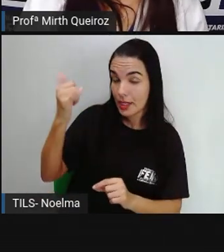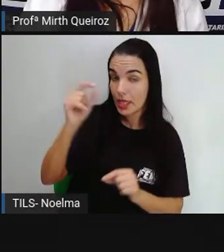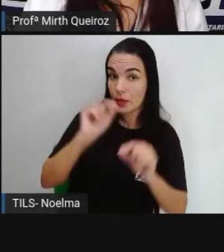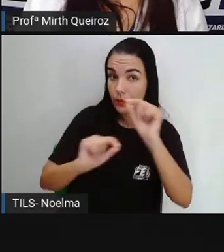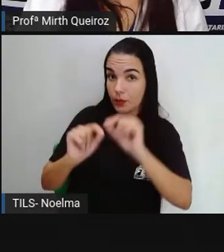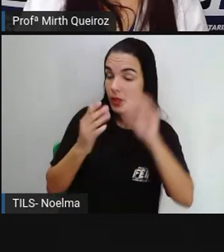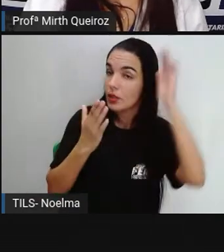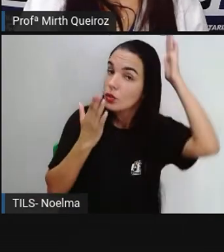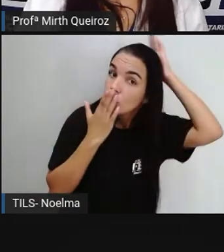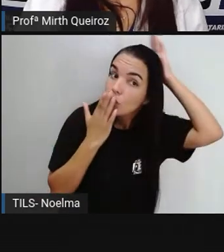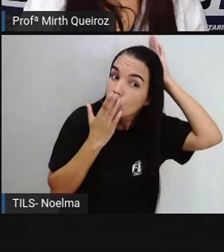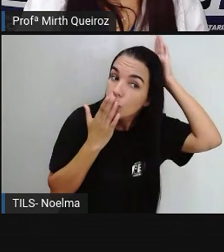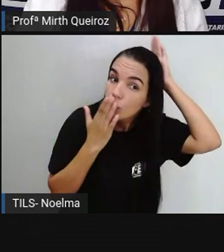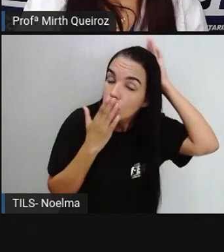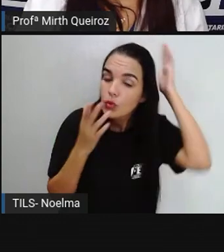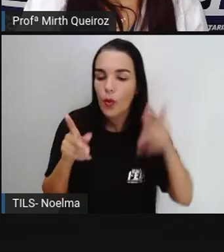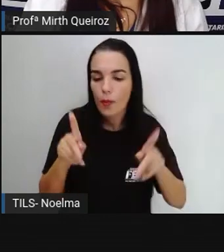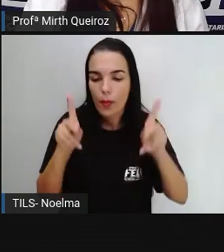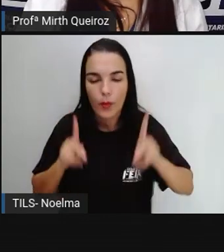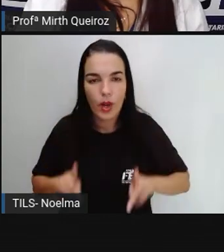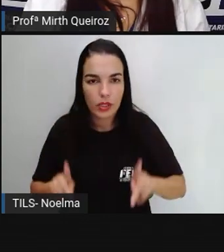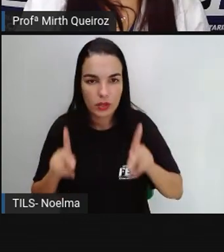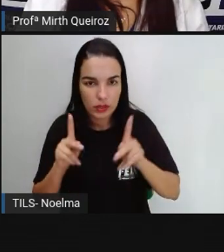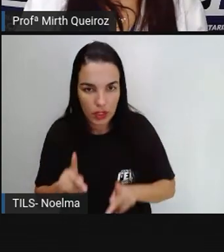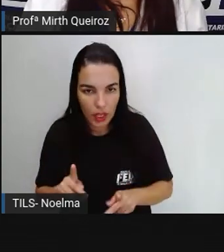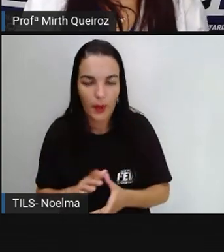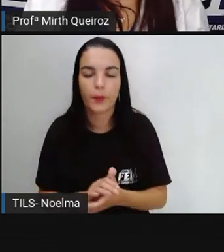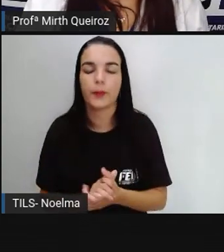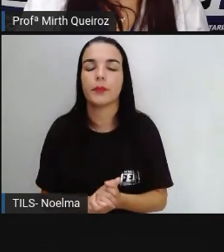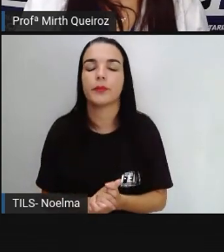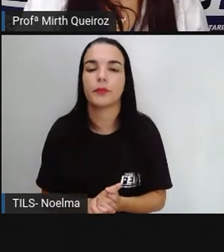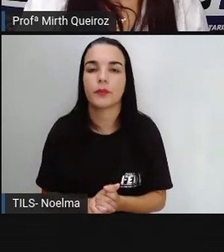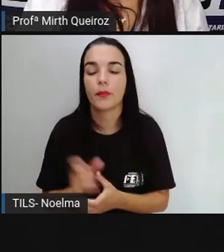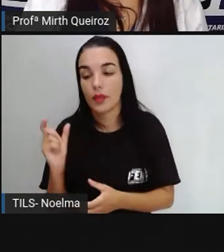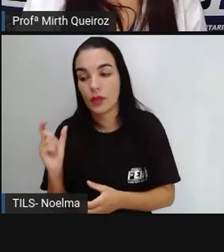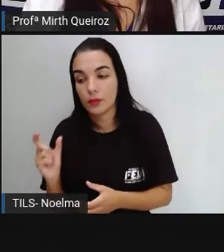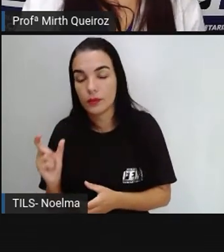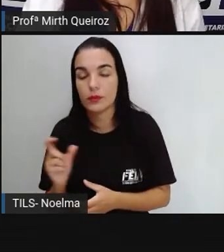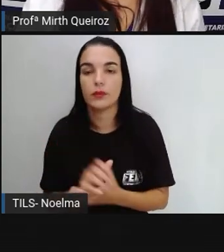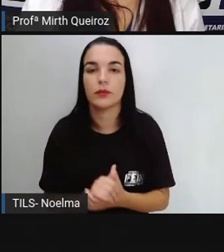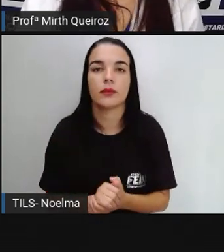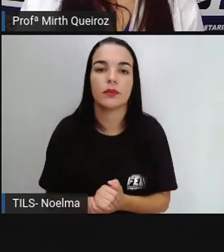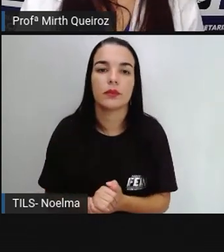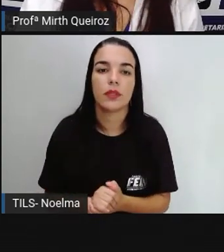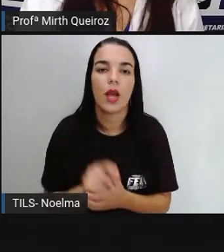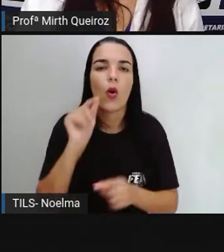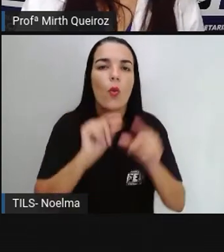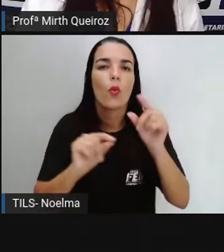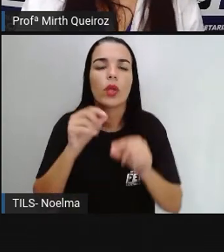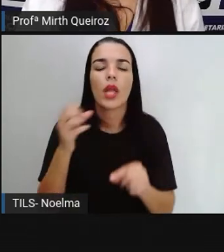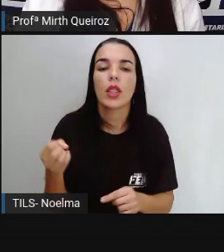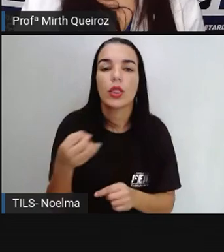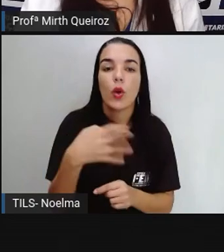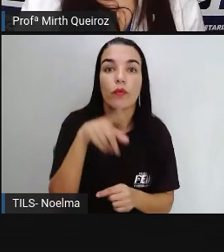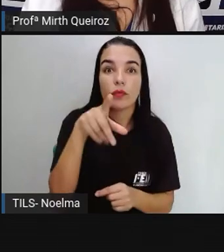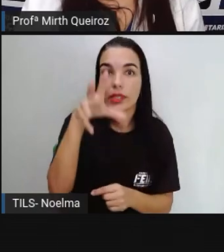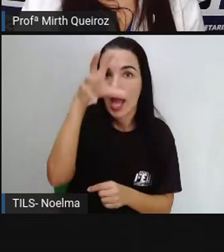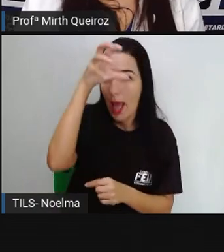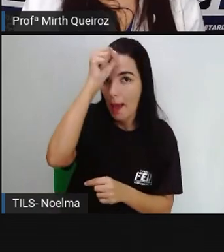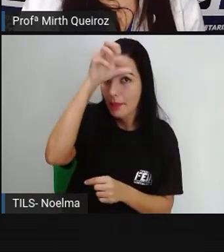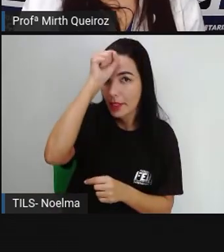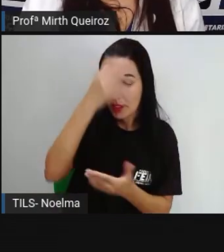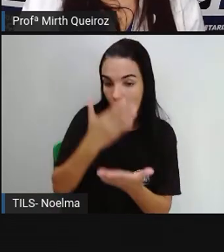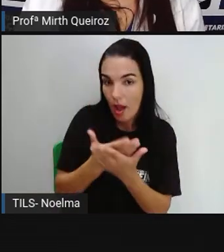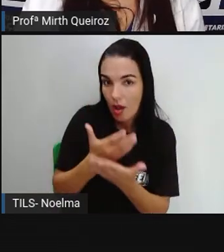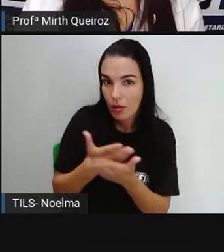sabiam a respeito aí dessas populações indígenas, do uso da termologia índio? O que foi novidade aí nessa